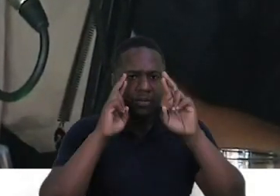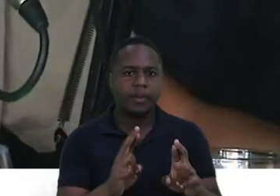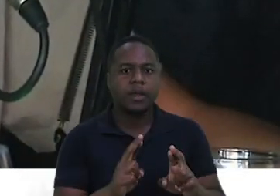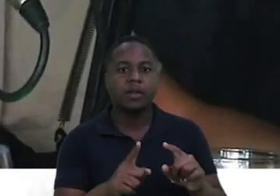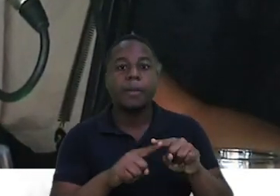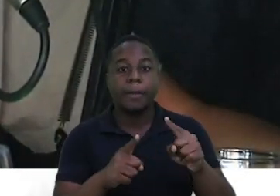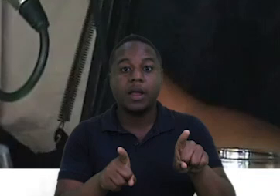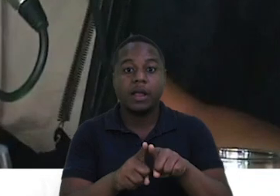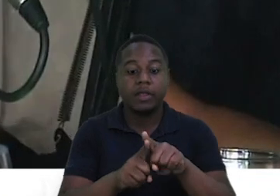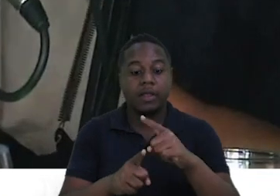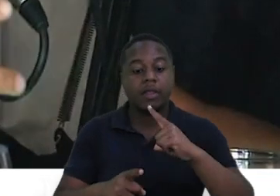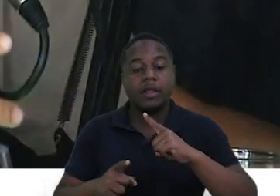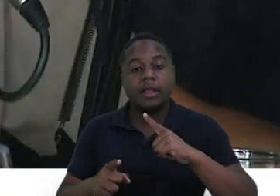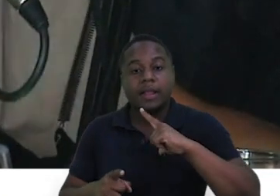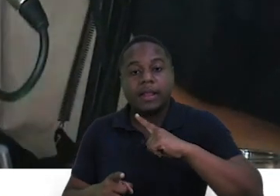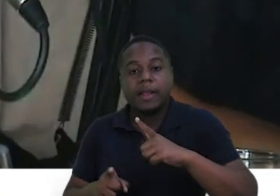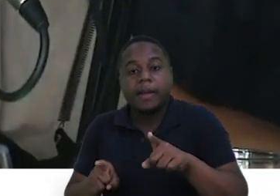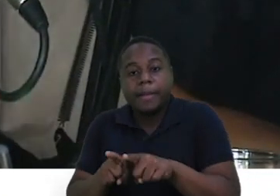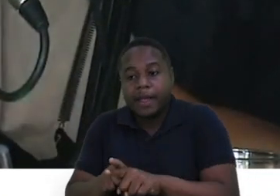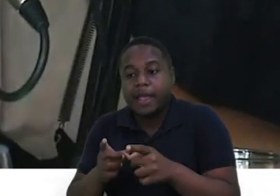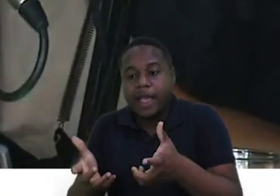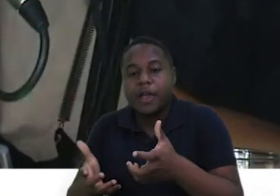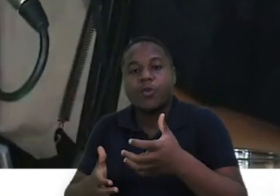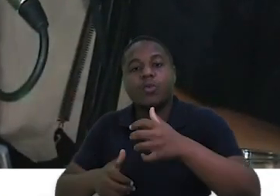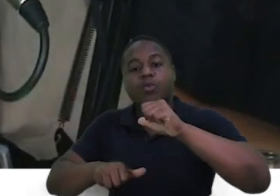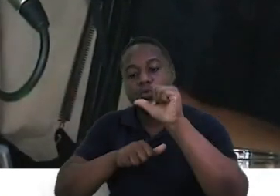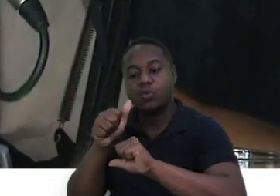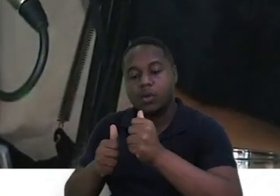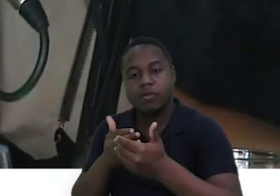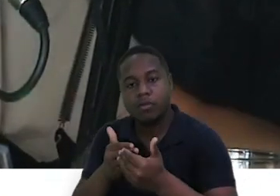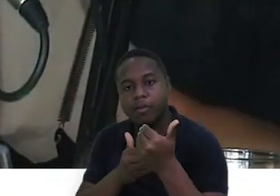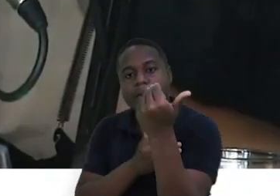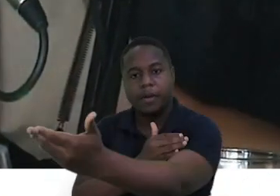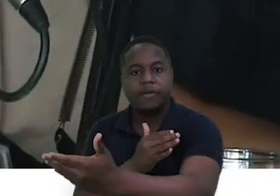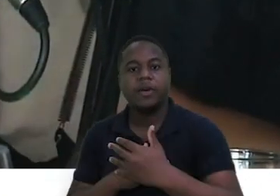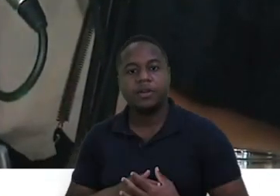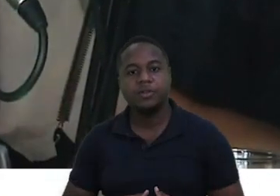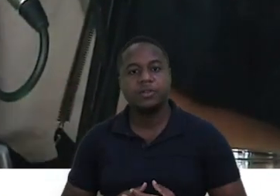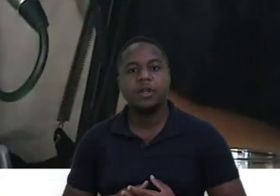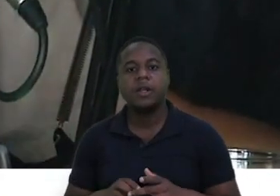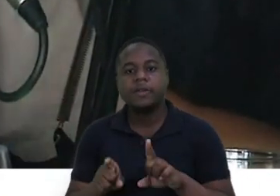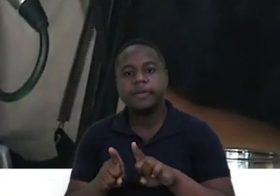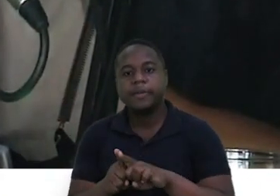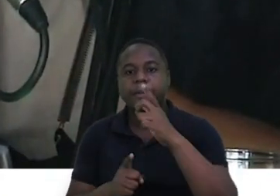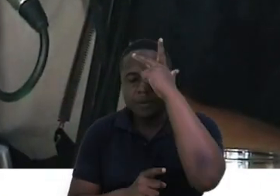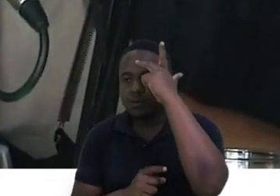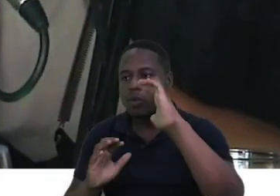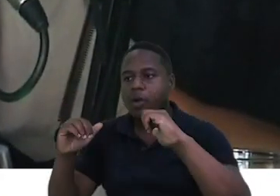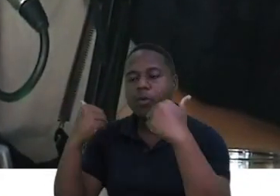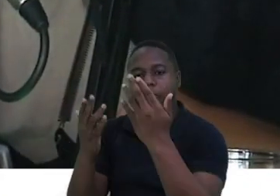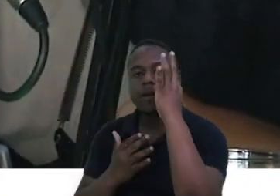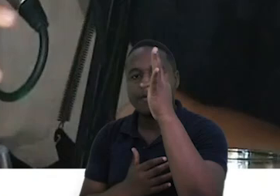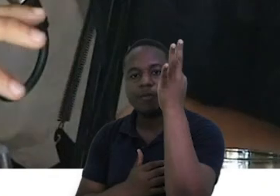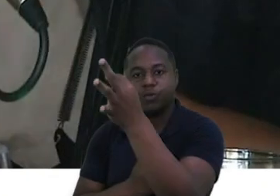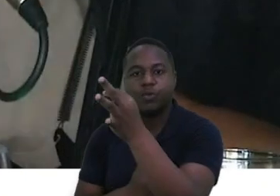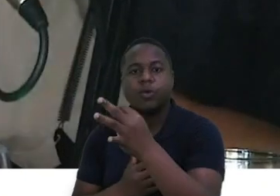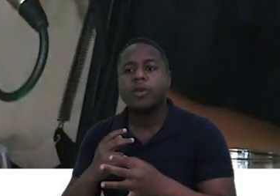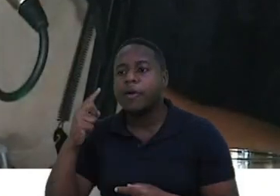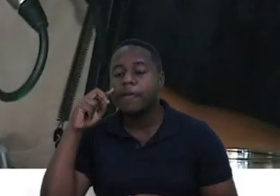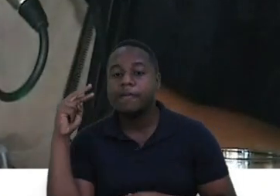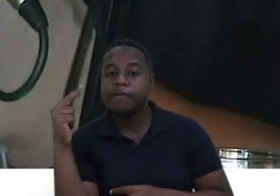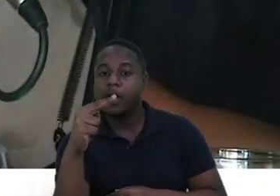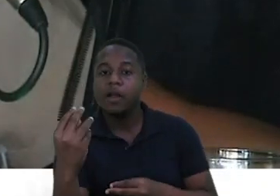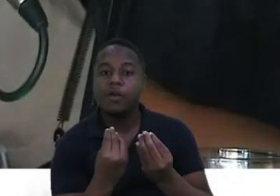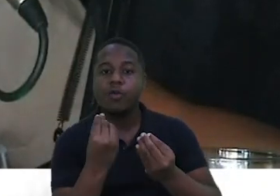uma nova história do que eu aprendi e como eu gostaria que essa história fosse contada, passada para as gerações seguintes. Então, tem todo um histórico,